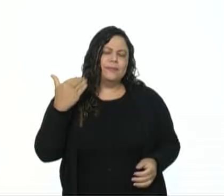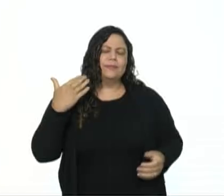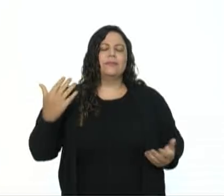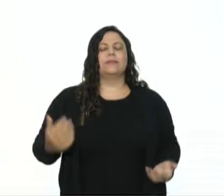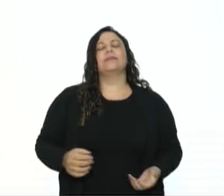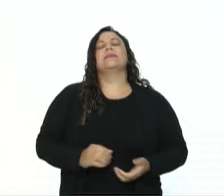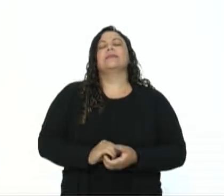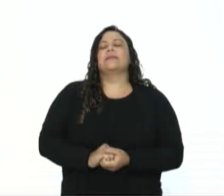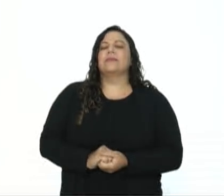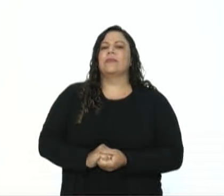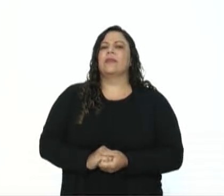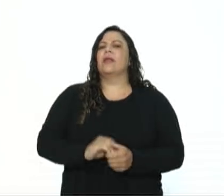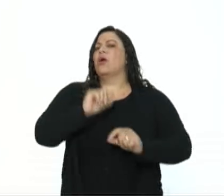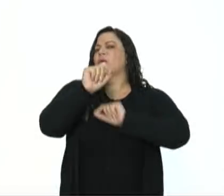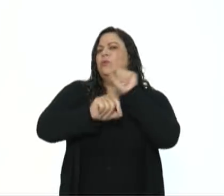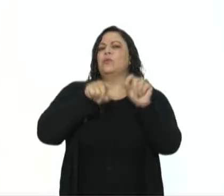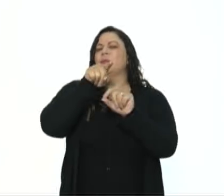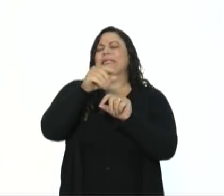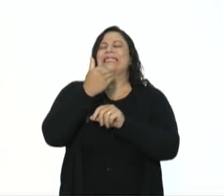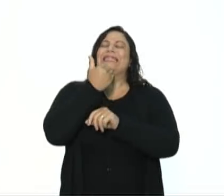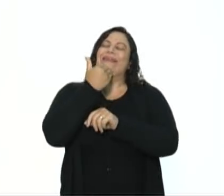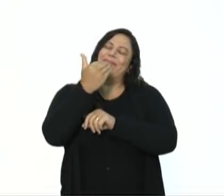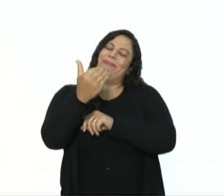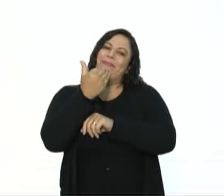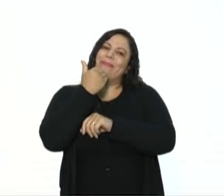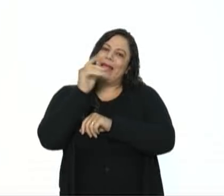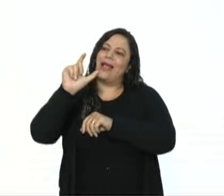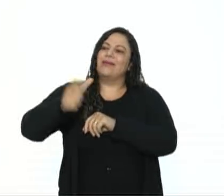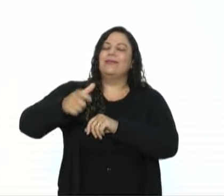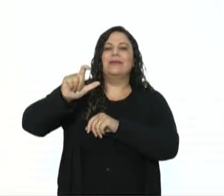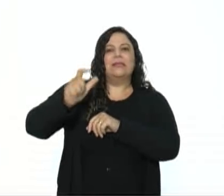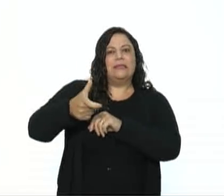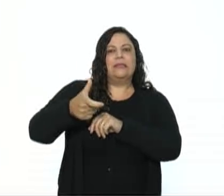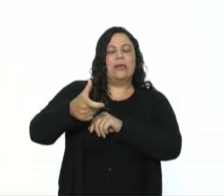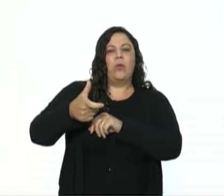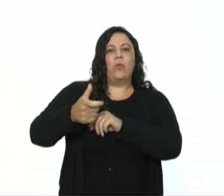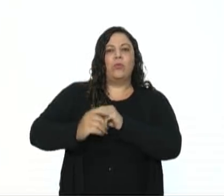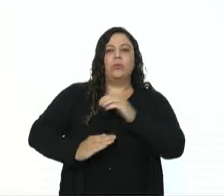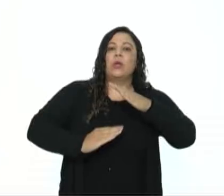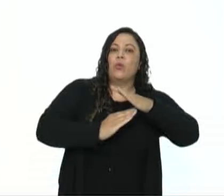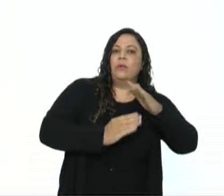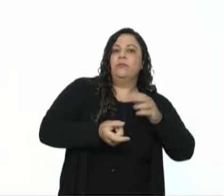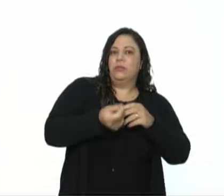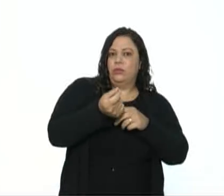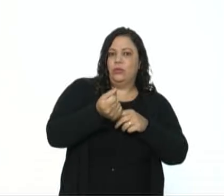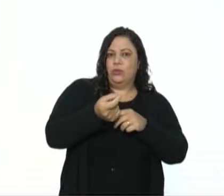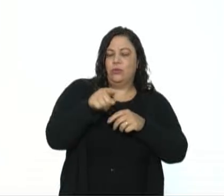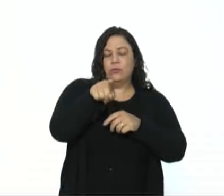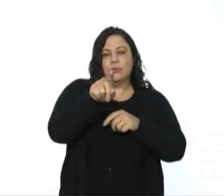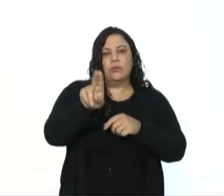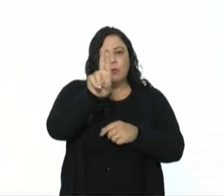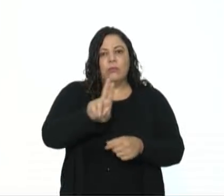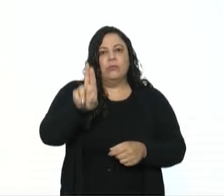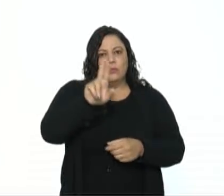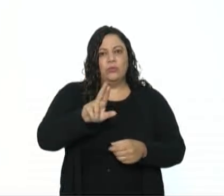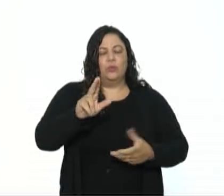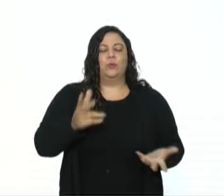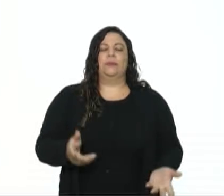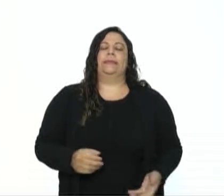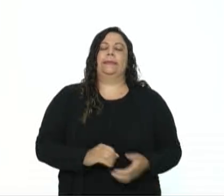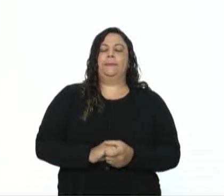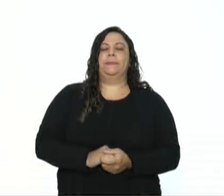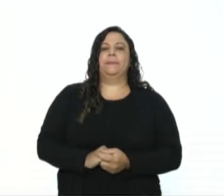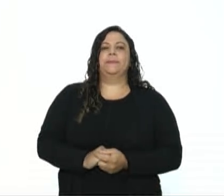financeiras. Quando você pede o cartão, você recebe um limite de crédito para fazer compras de bens e